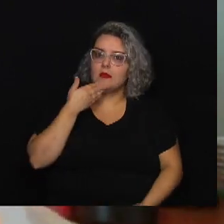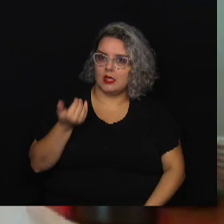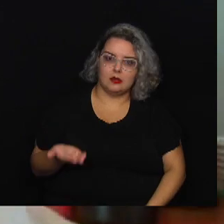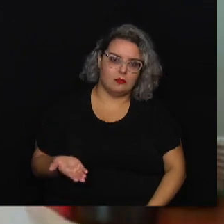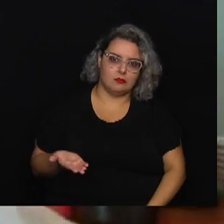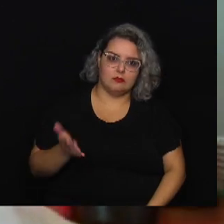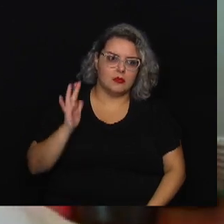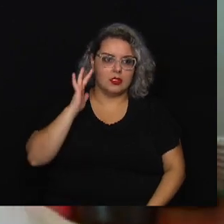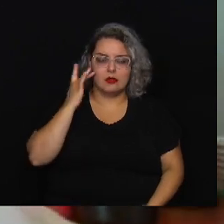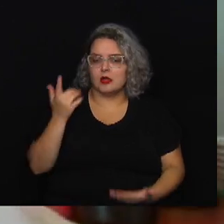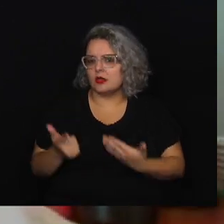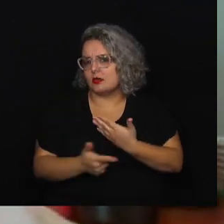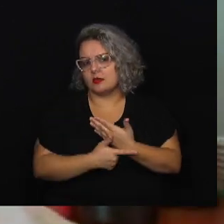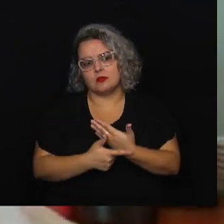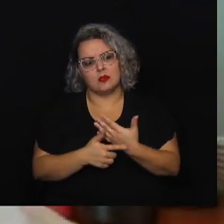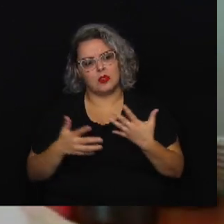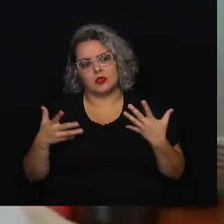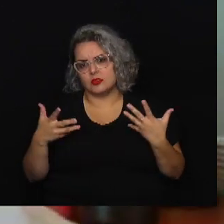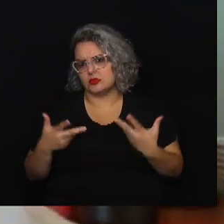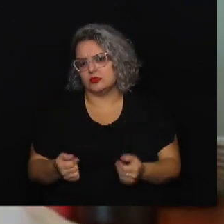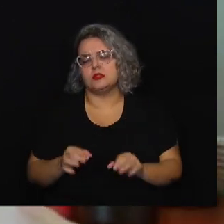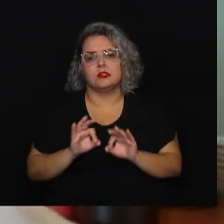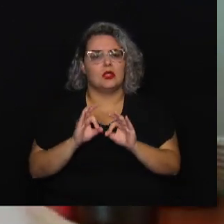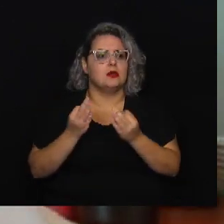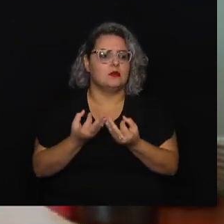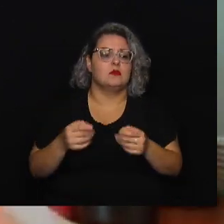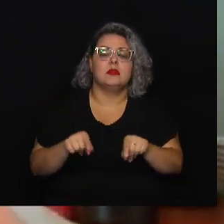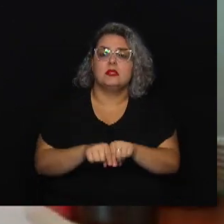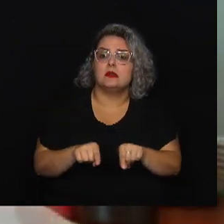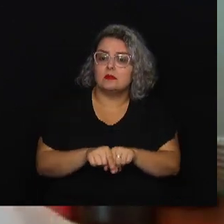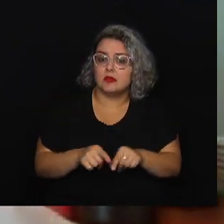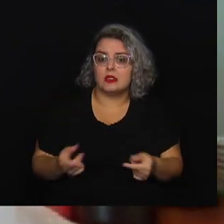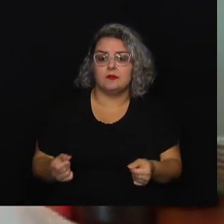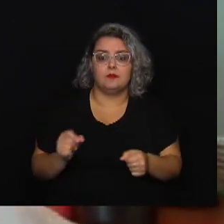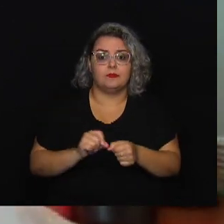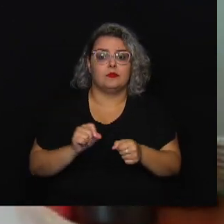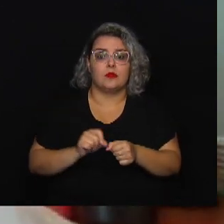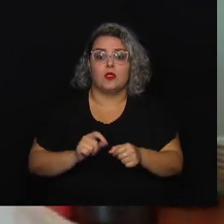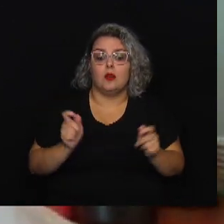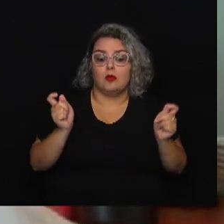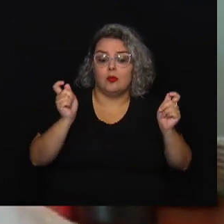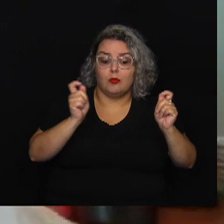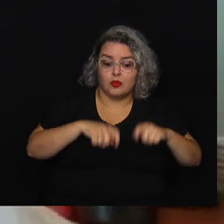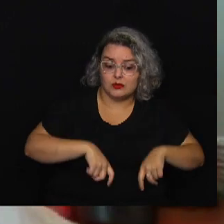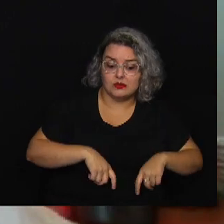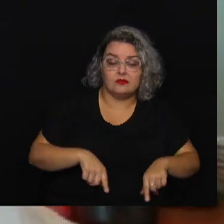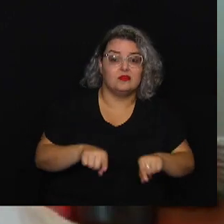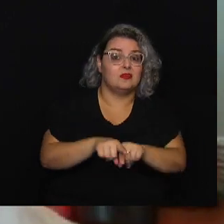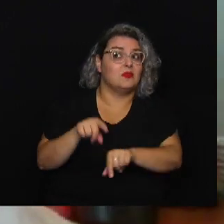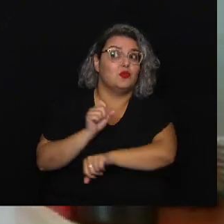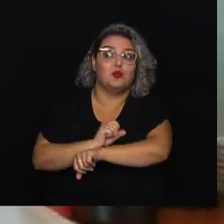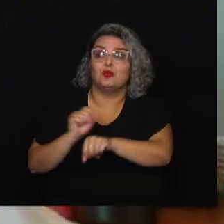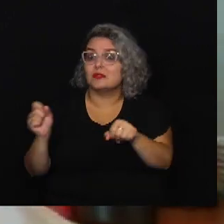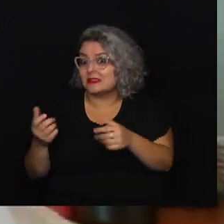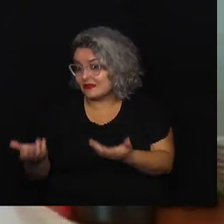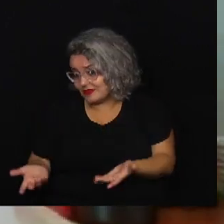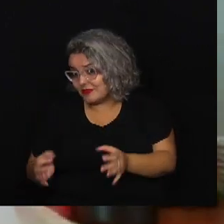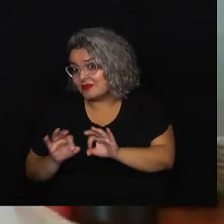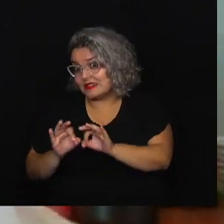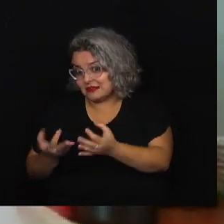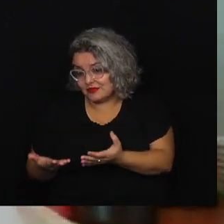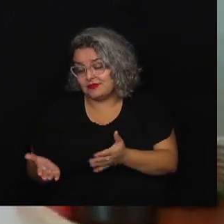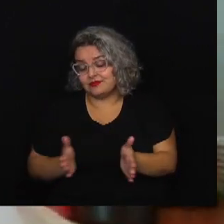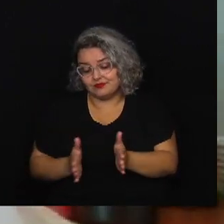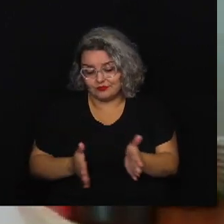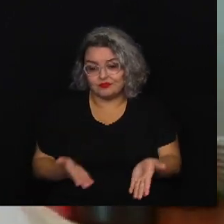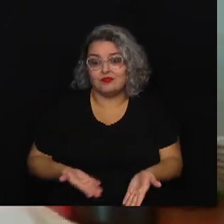acho que o papel é de todos, eu acho que as famílias também fizeram o possível e o impossível, né, durante esse tempo